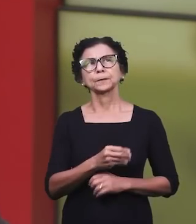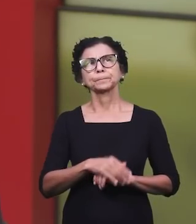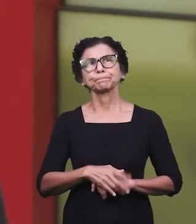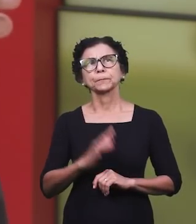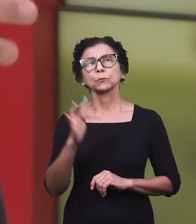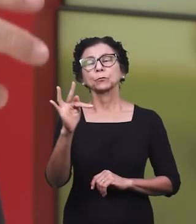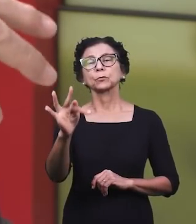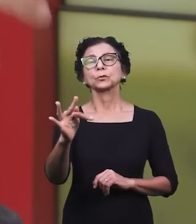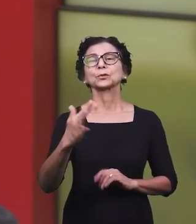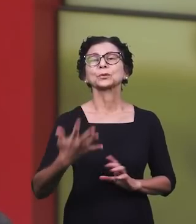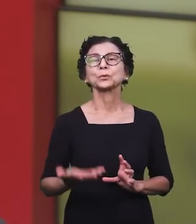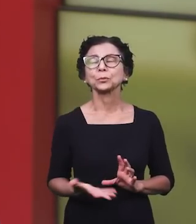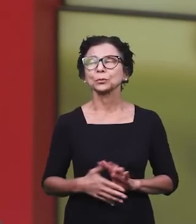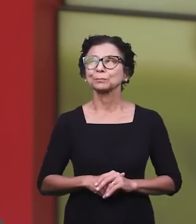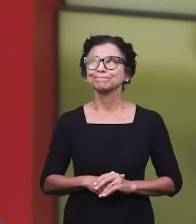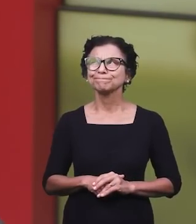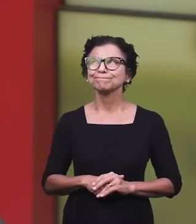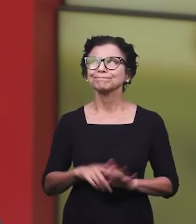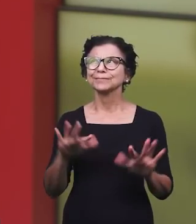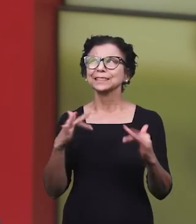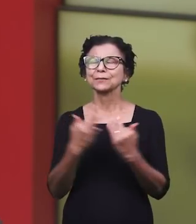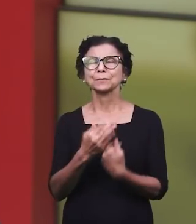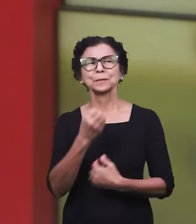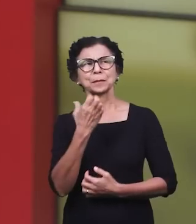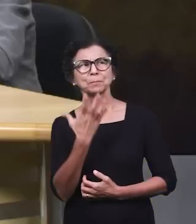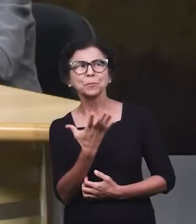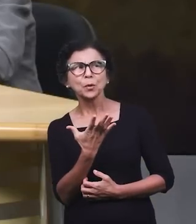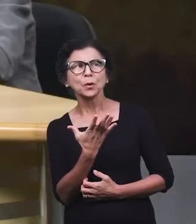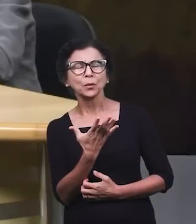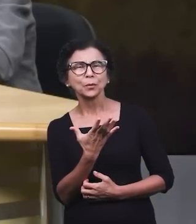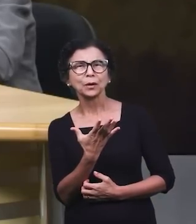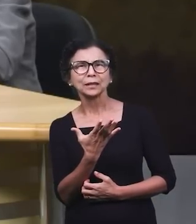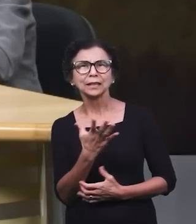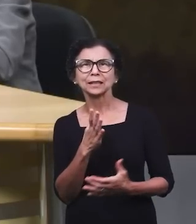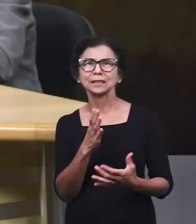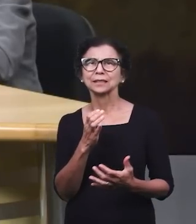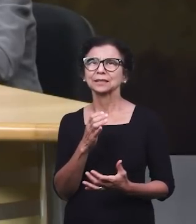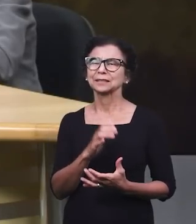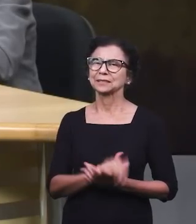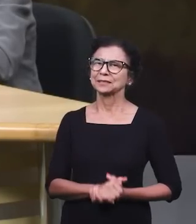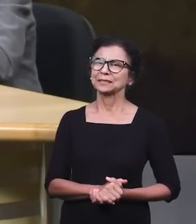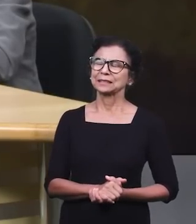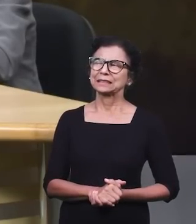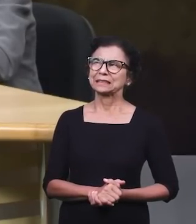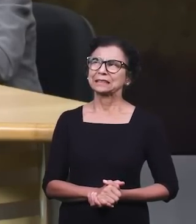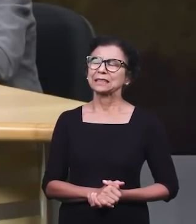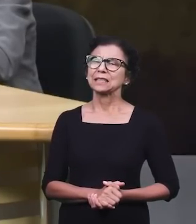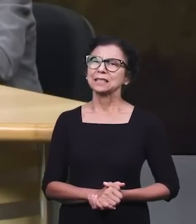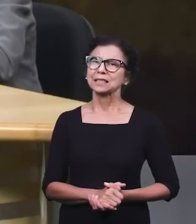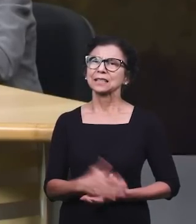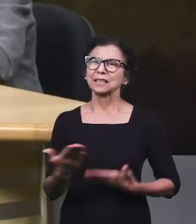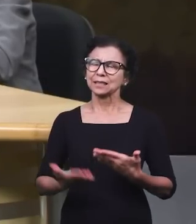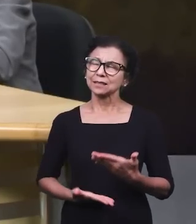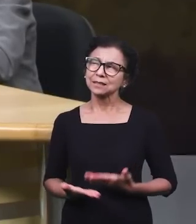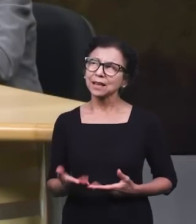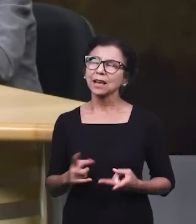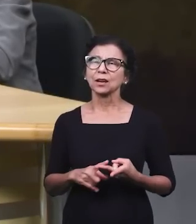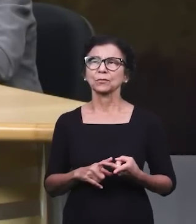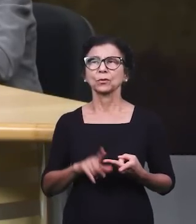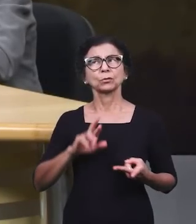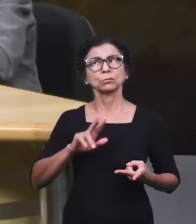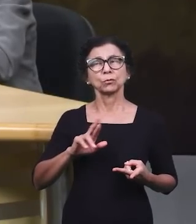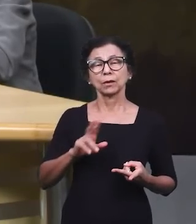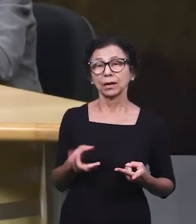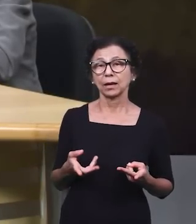quem que ela vai? É da mesma família, né? Está dentro desse mesmo contexto, está vivendo a mesma experiência, ou é pessoa